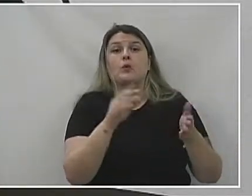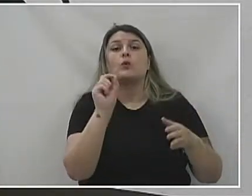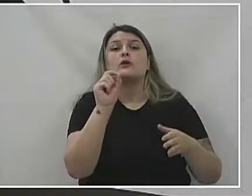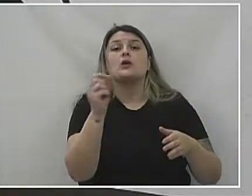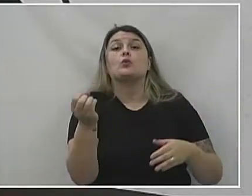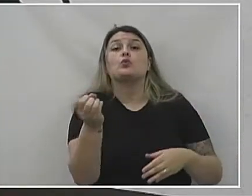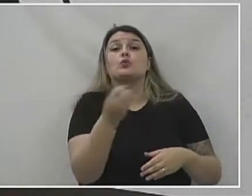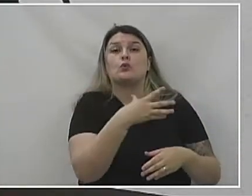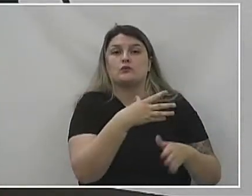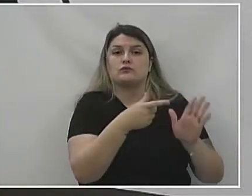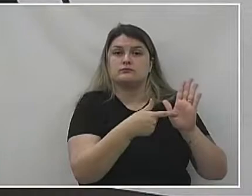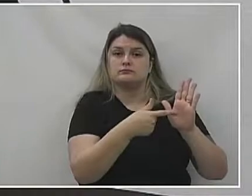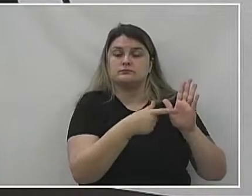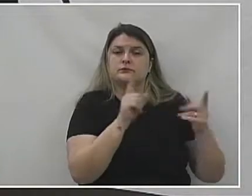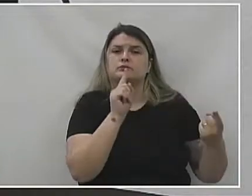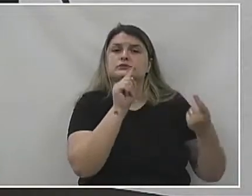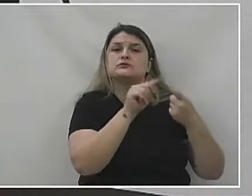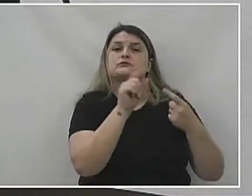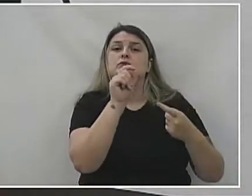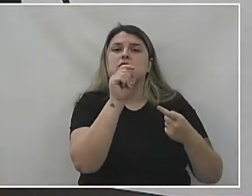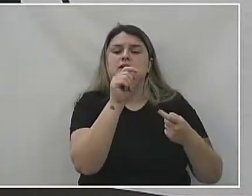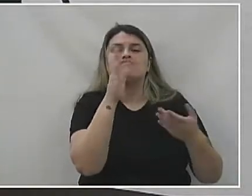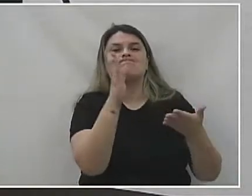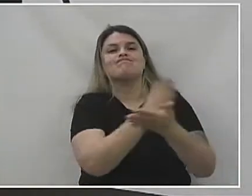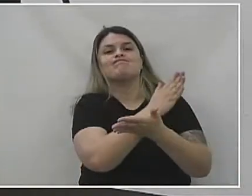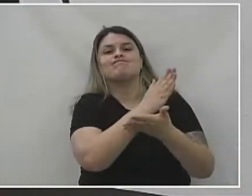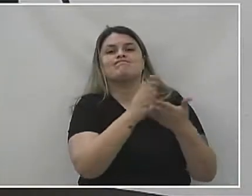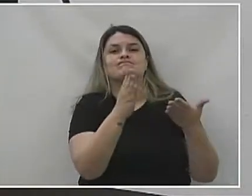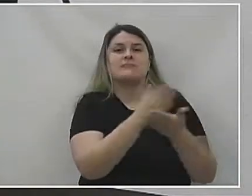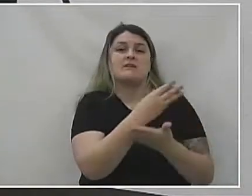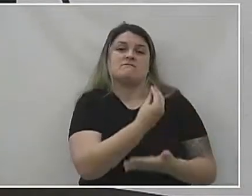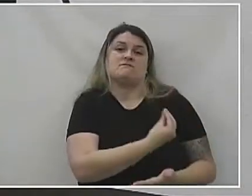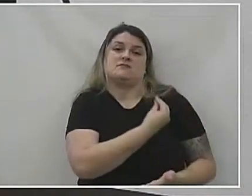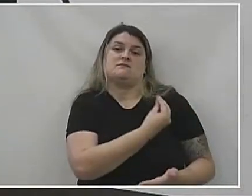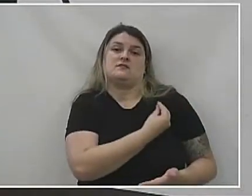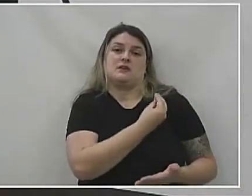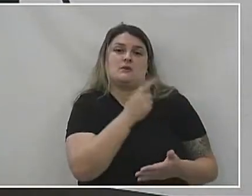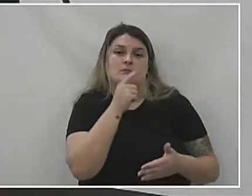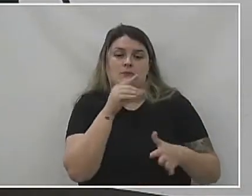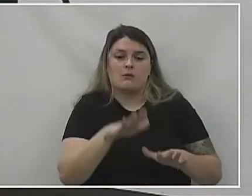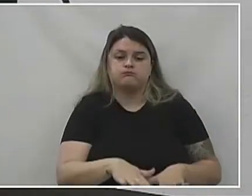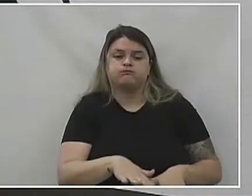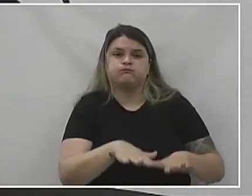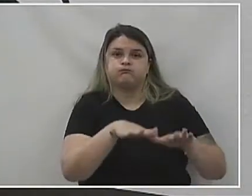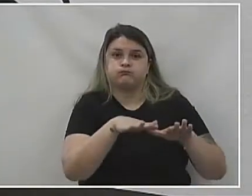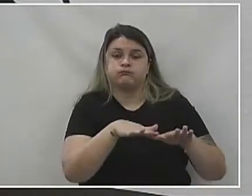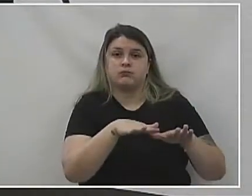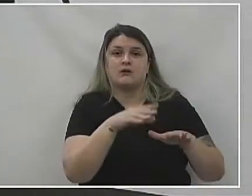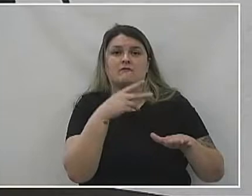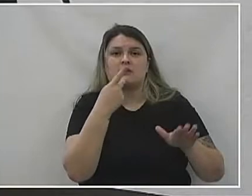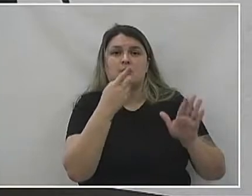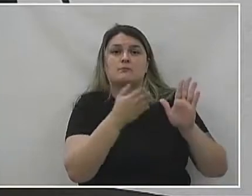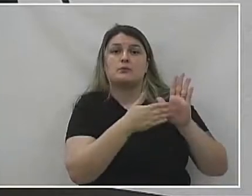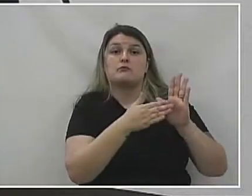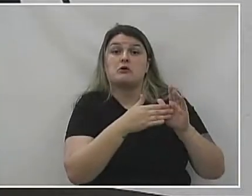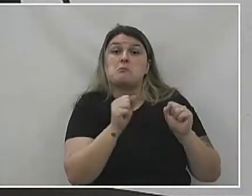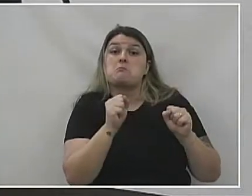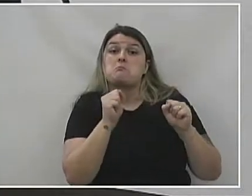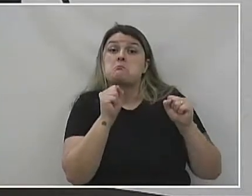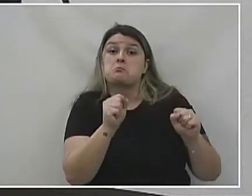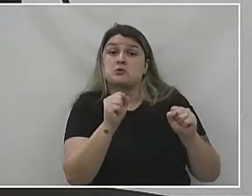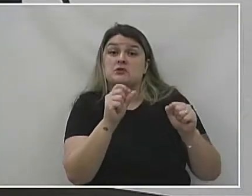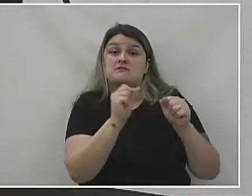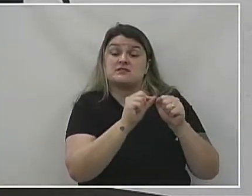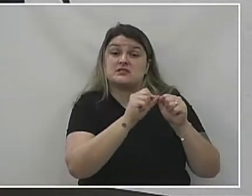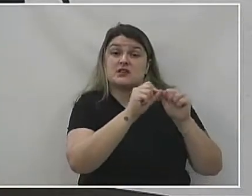nova traz a finalidade de trazer alternativas de convivência com as cheias ainda fala na proposta possíveis